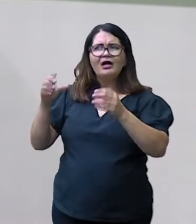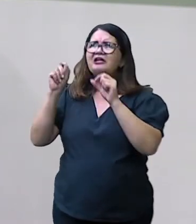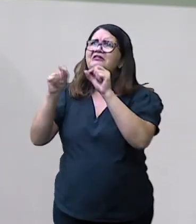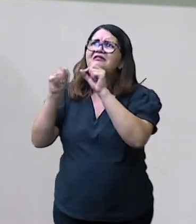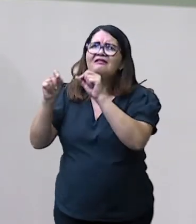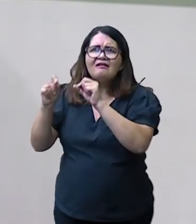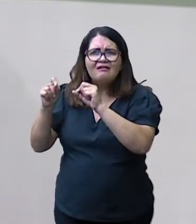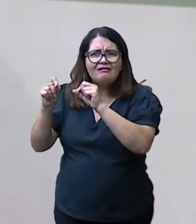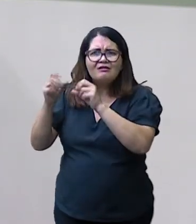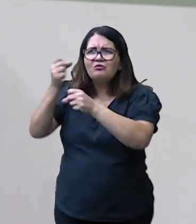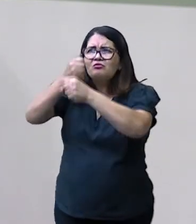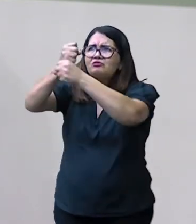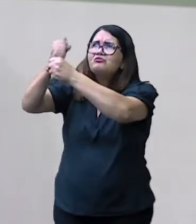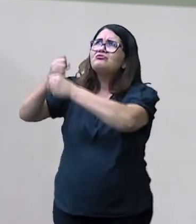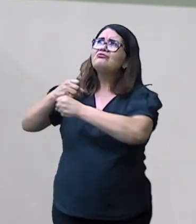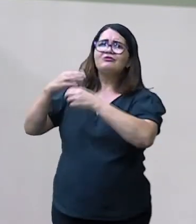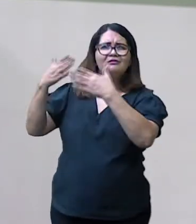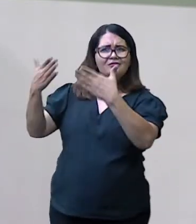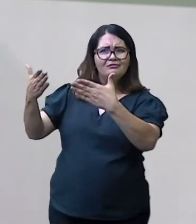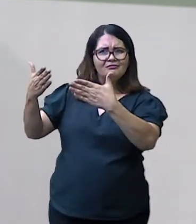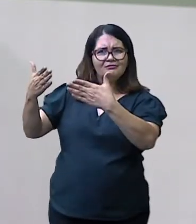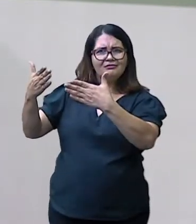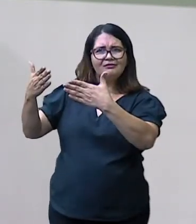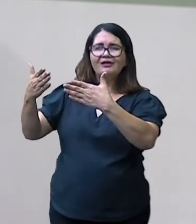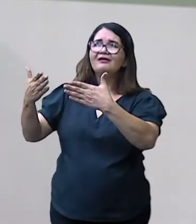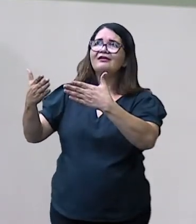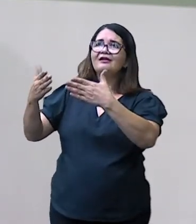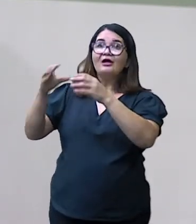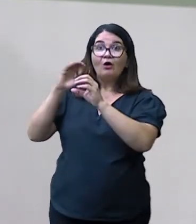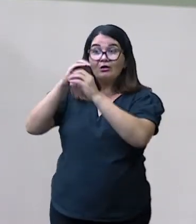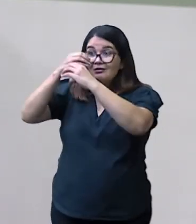da Espanha. Ele chamava-se Domingos Andrade.